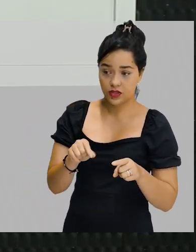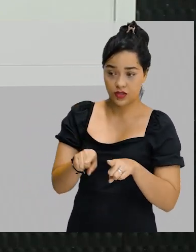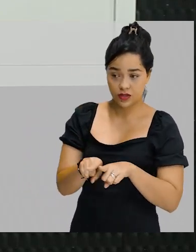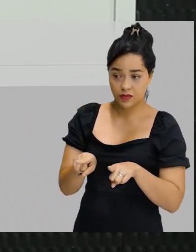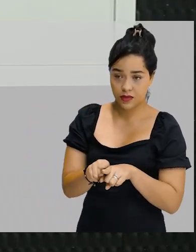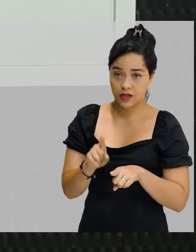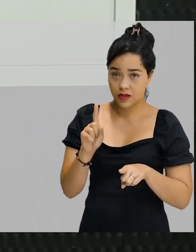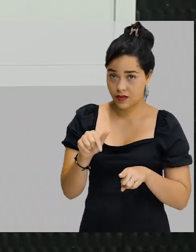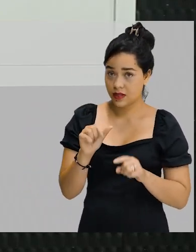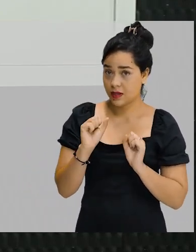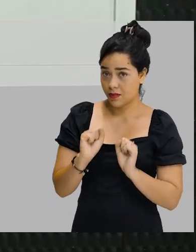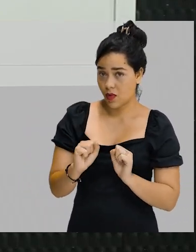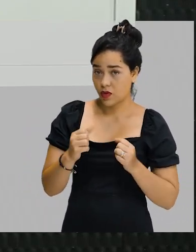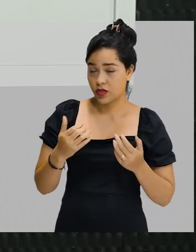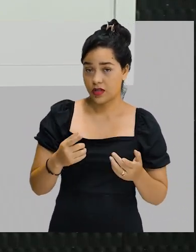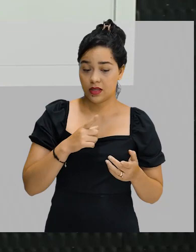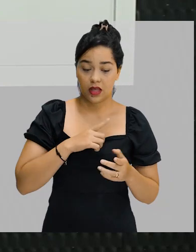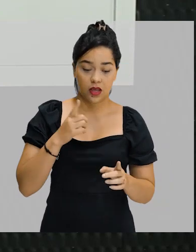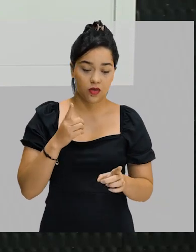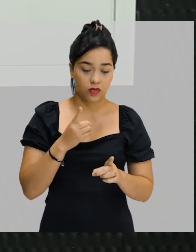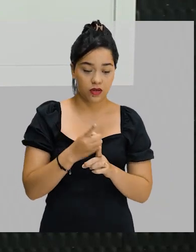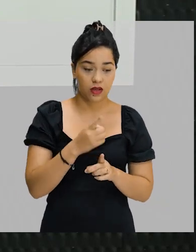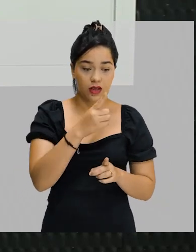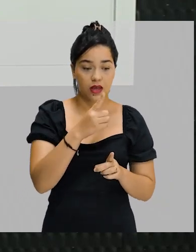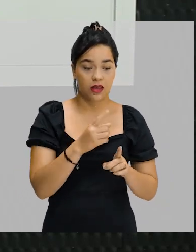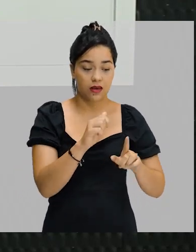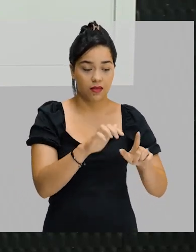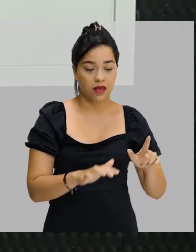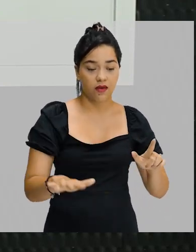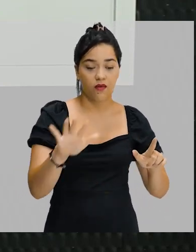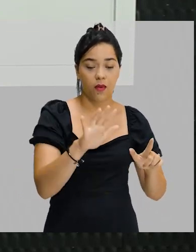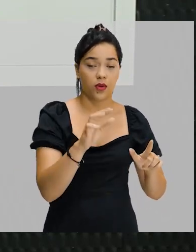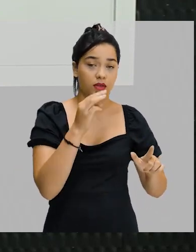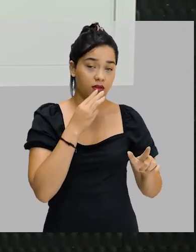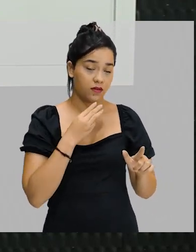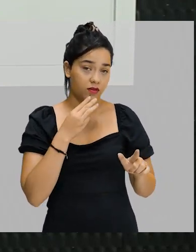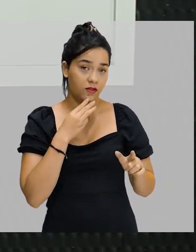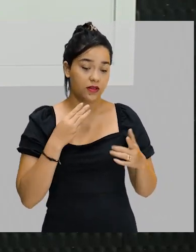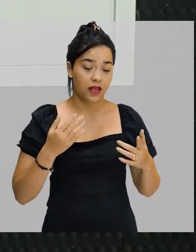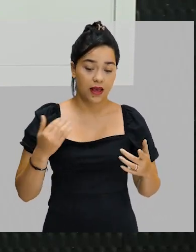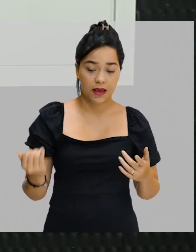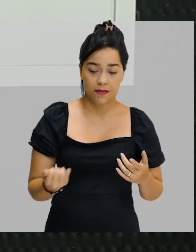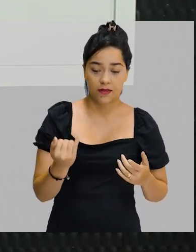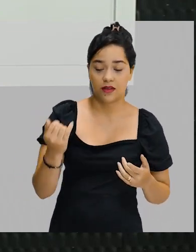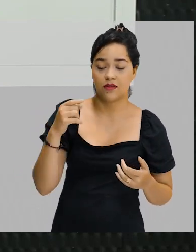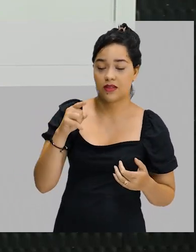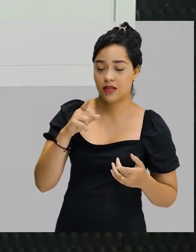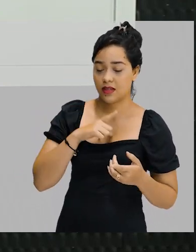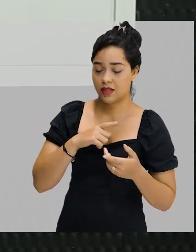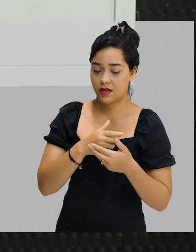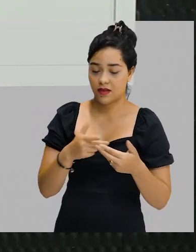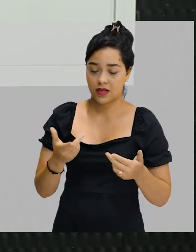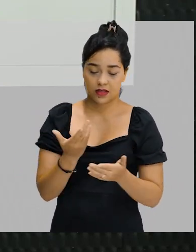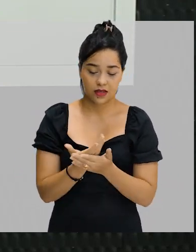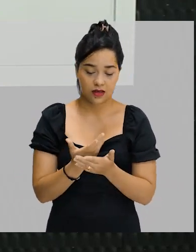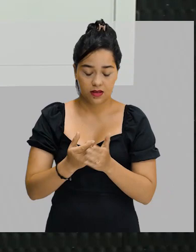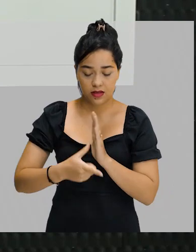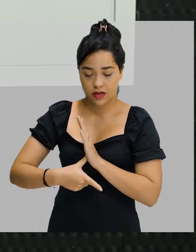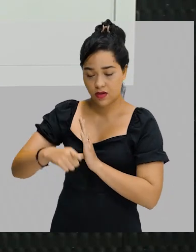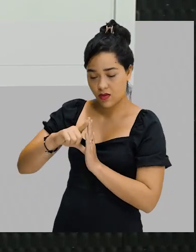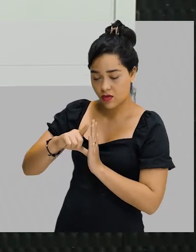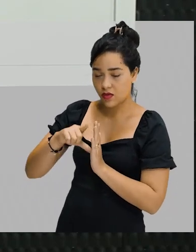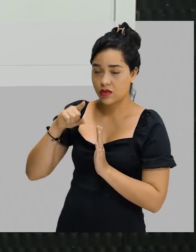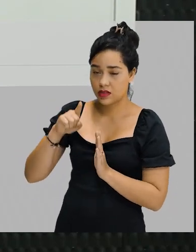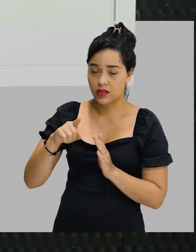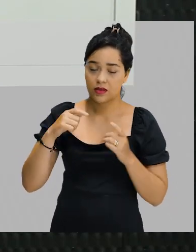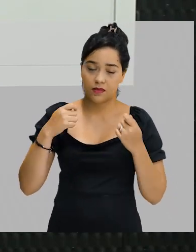certo? Então você pode encontrar lá na plataforma Gonçalves Dias, né? É importante que você tenha essas aulas anteriores, né? Você entenda essas